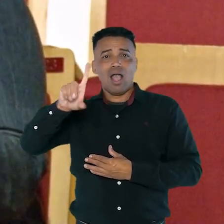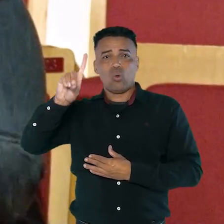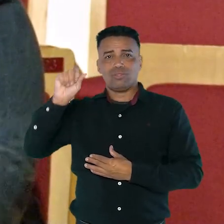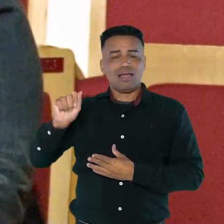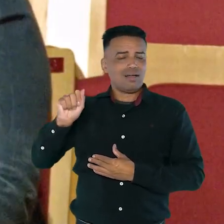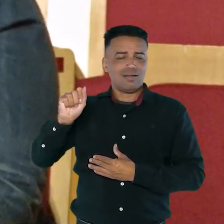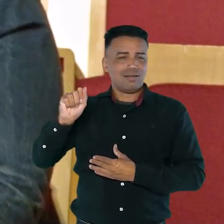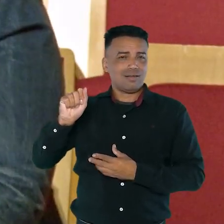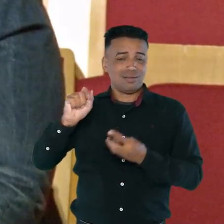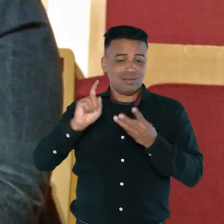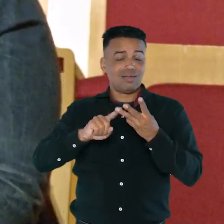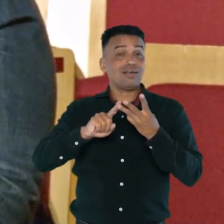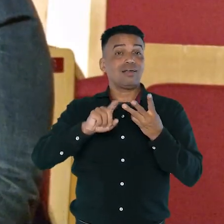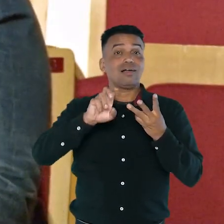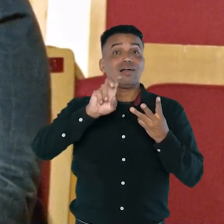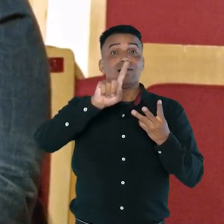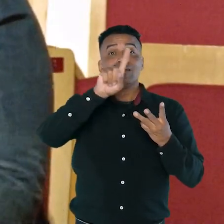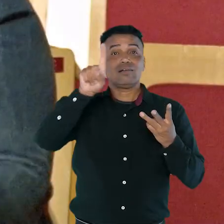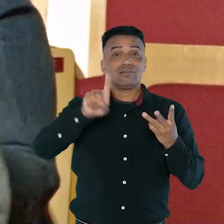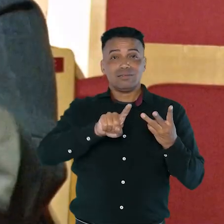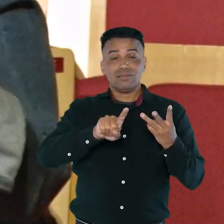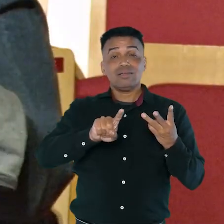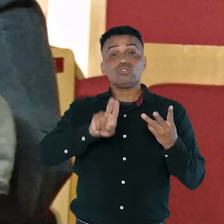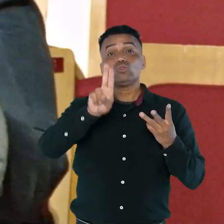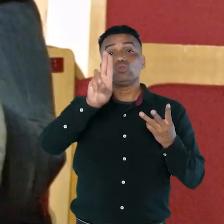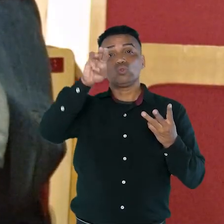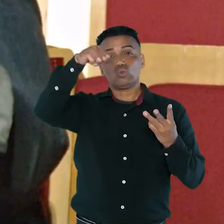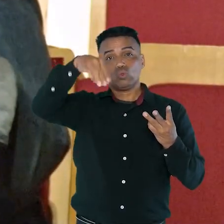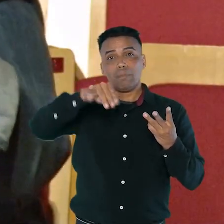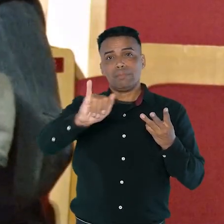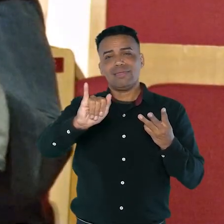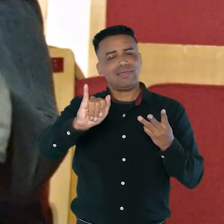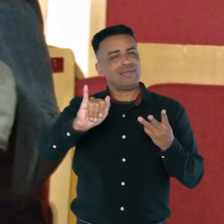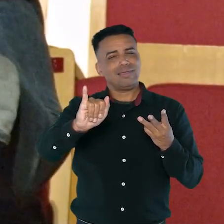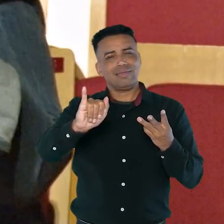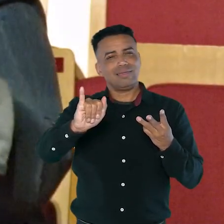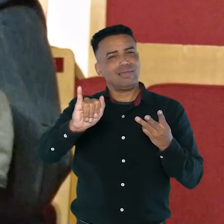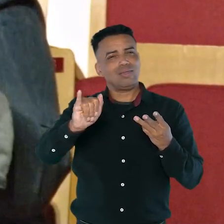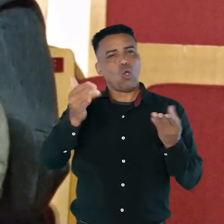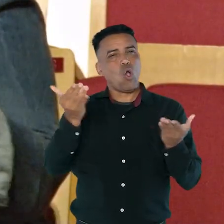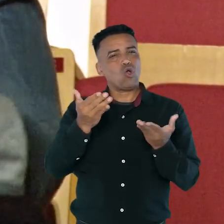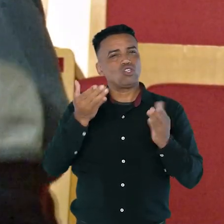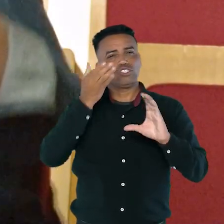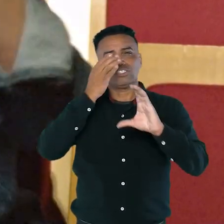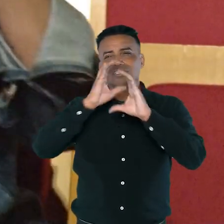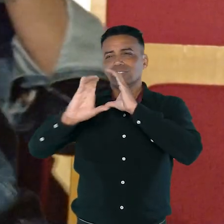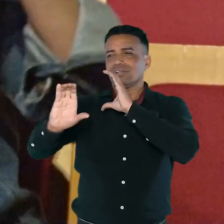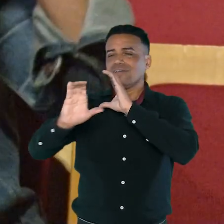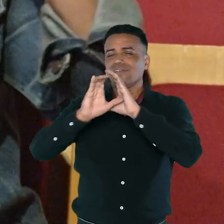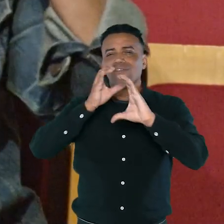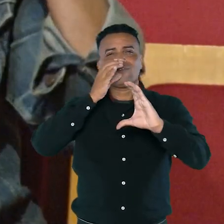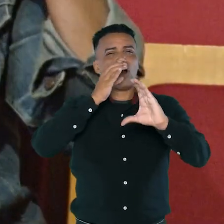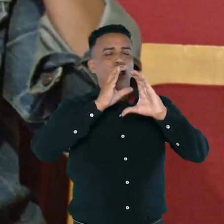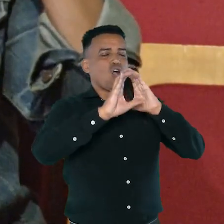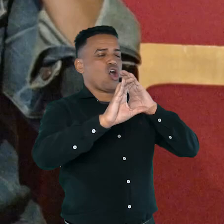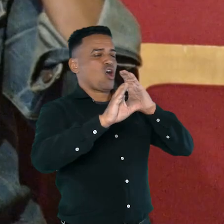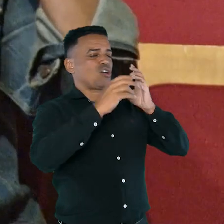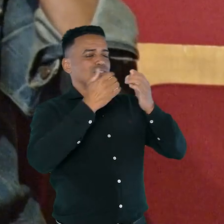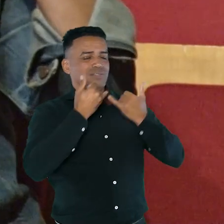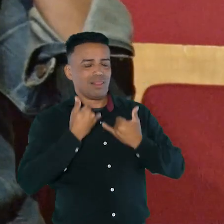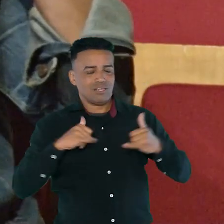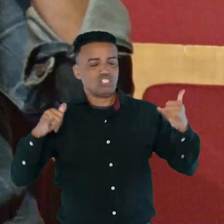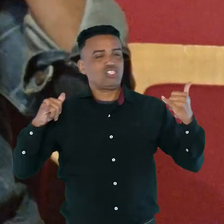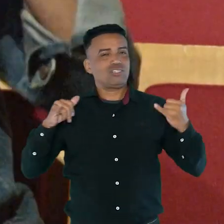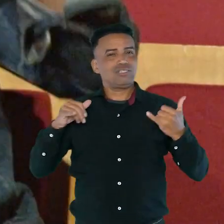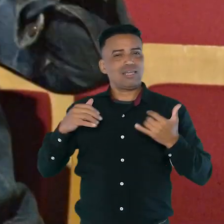mais gosto. Mas hoje você me fez, com a tua voz, com a tua energia, ir lá em África